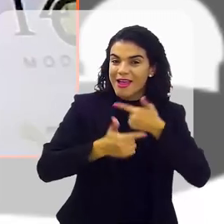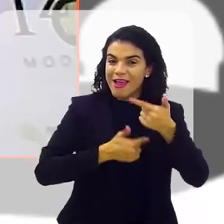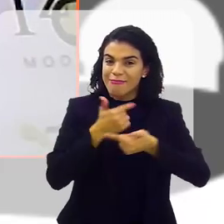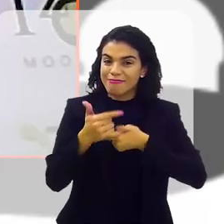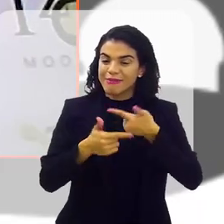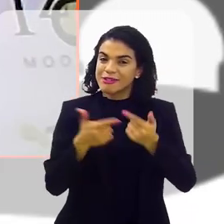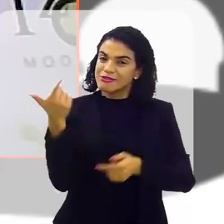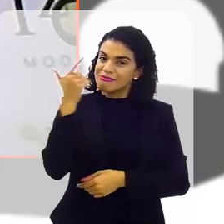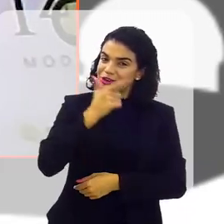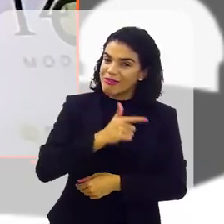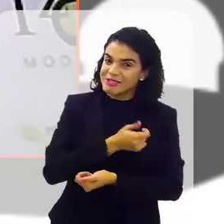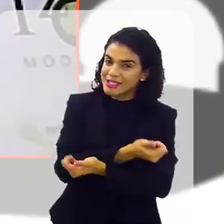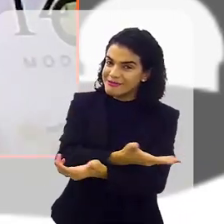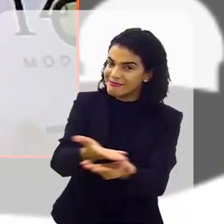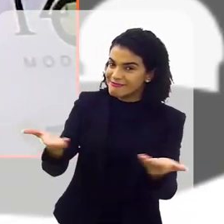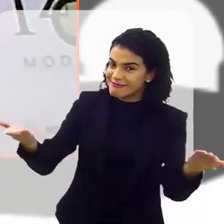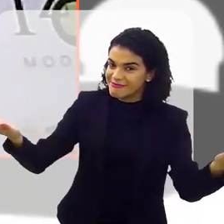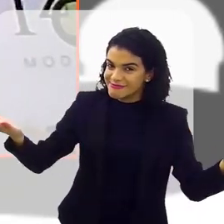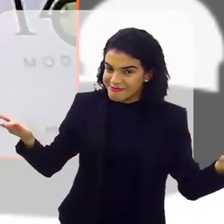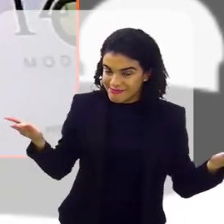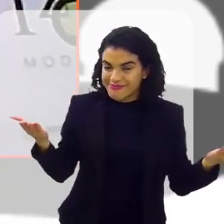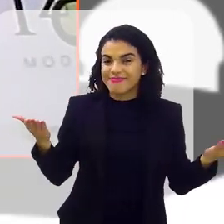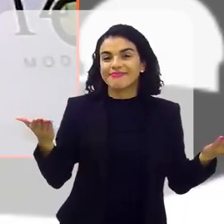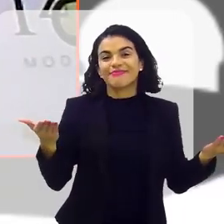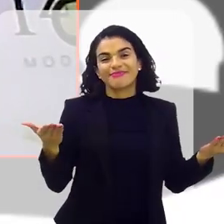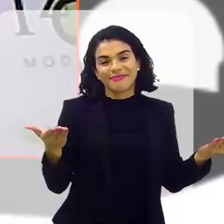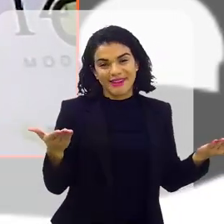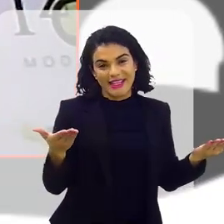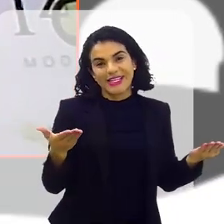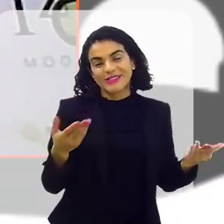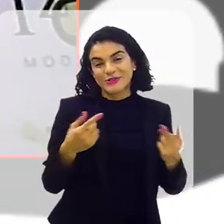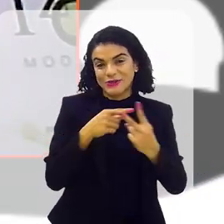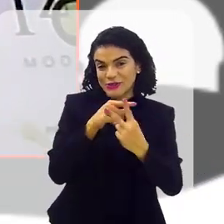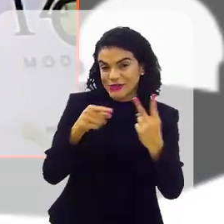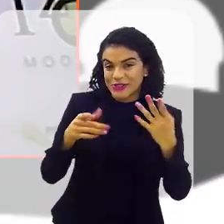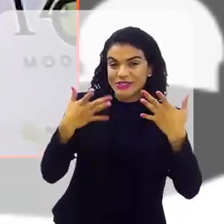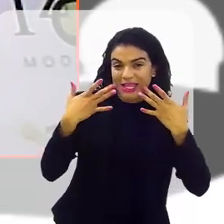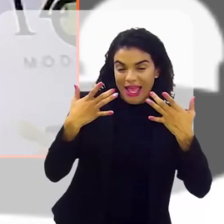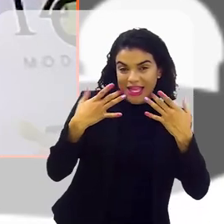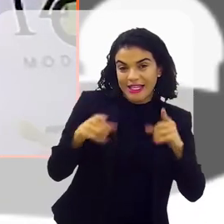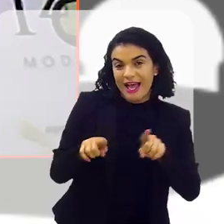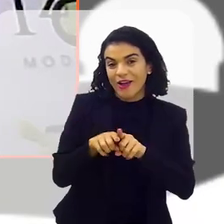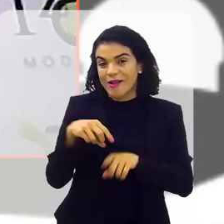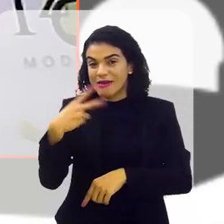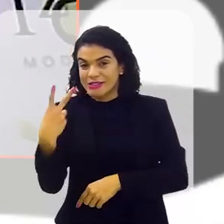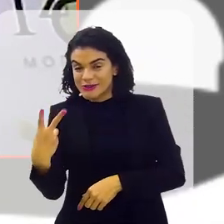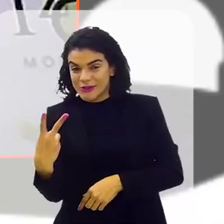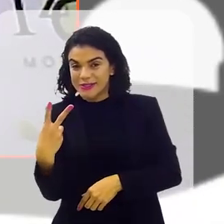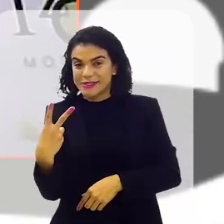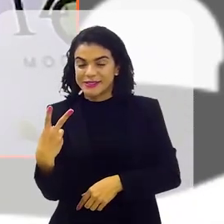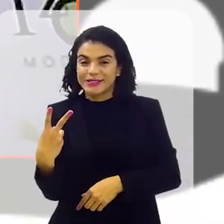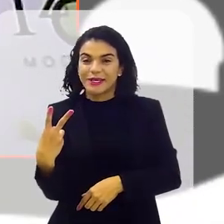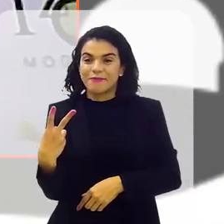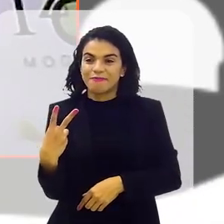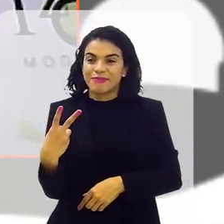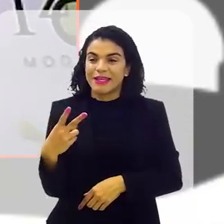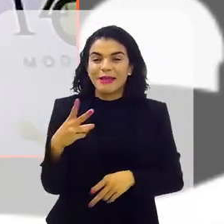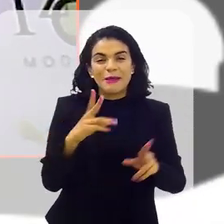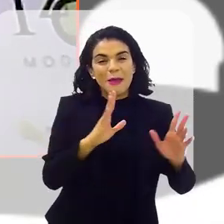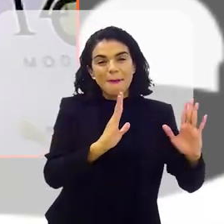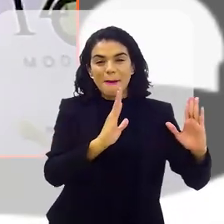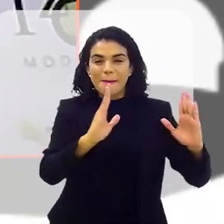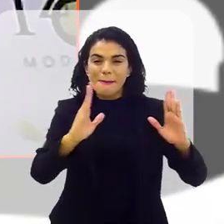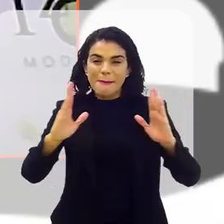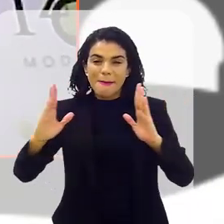e para que a gente levasse para que a gente leve né levamos esses dois que já acabaram e estamos levando mais dois a cena